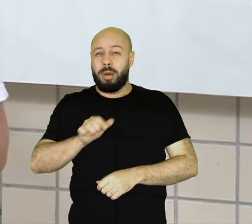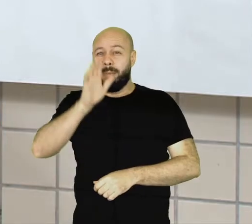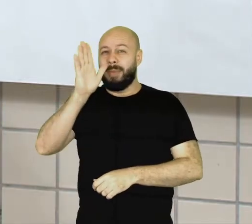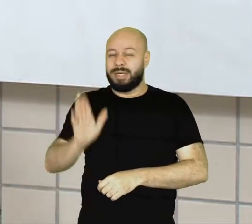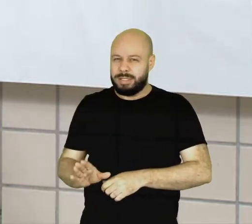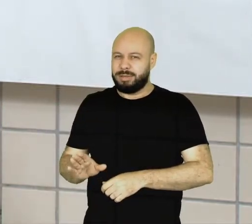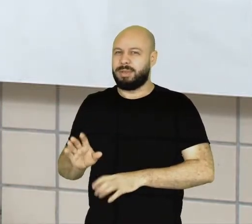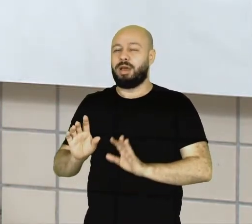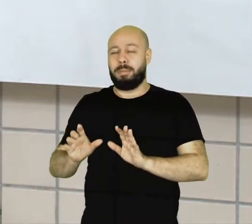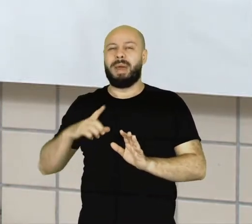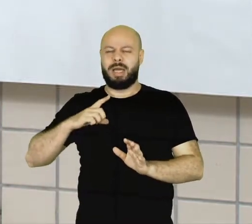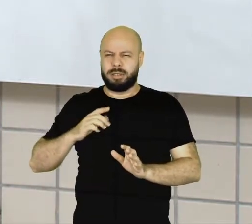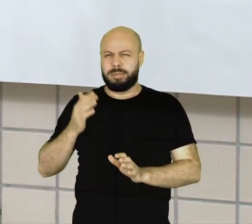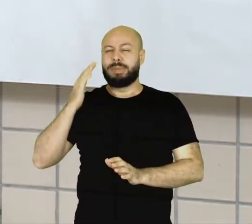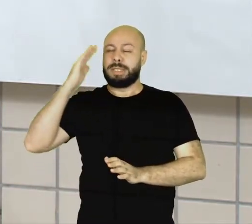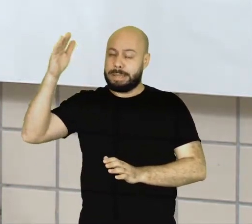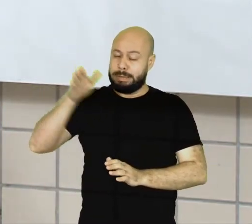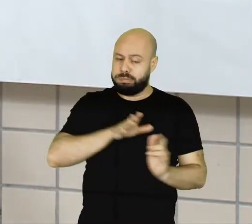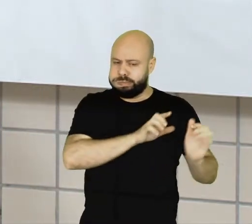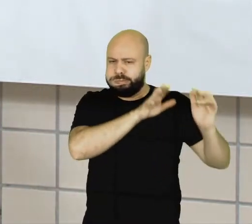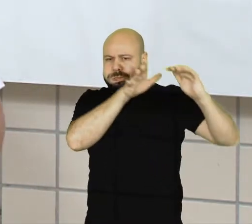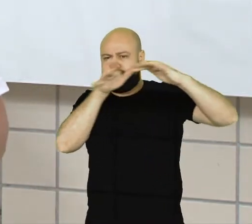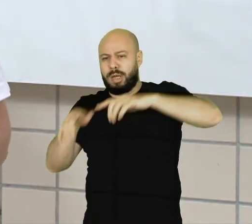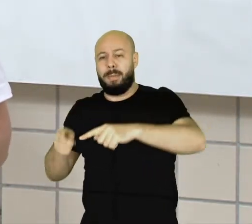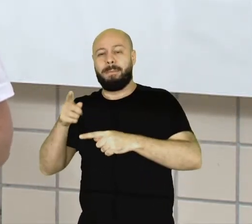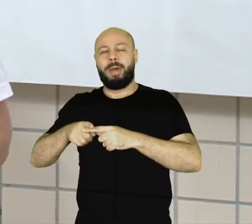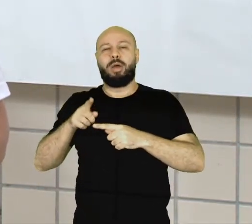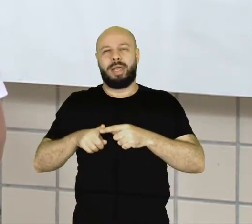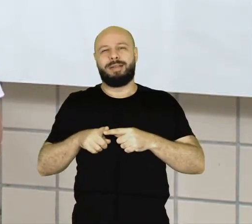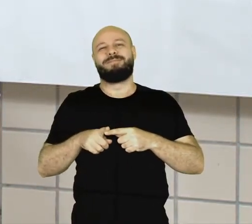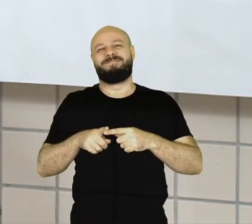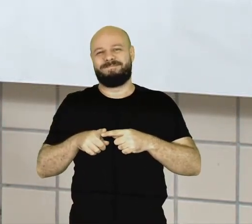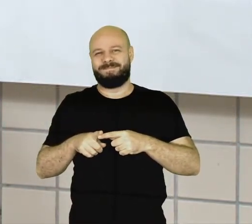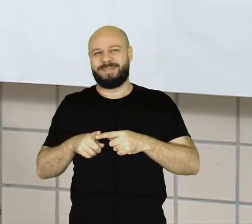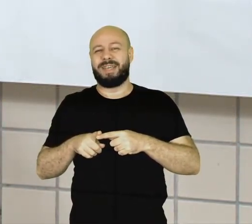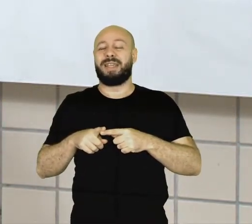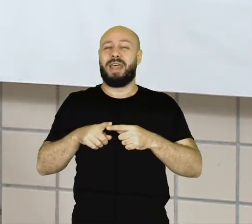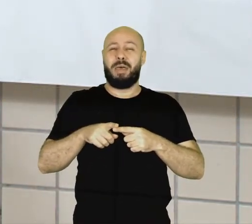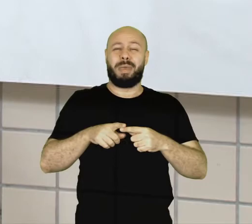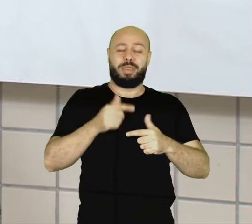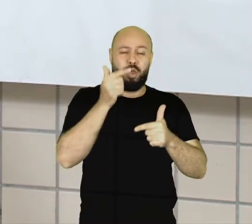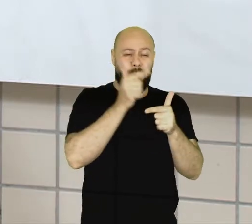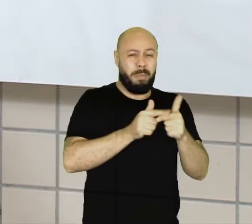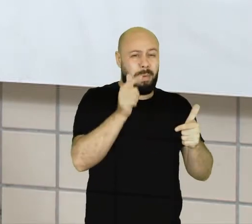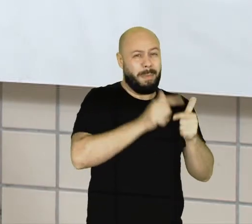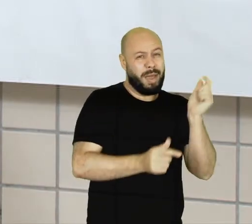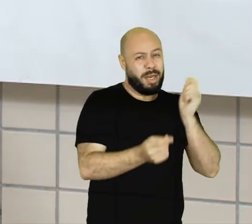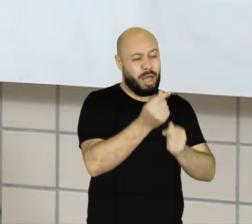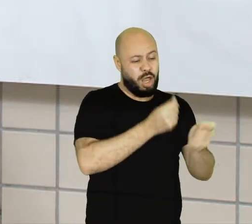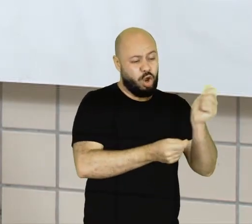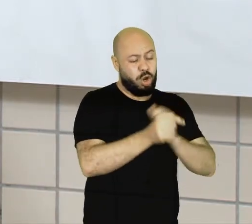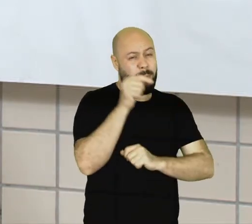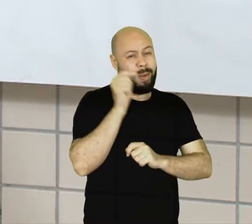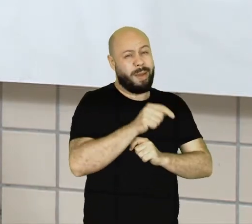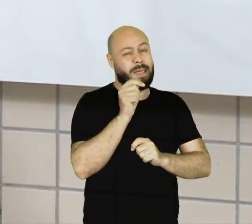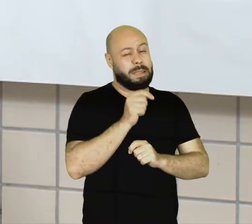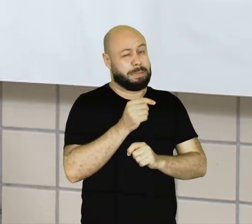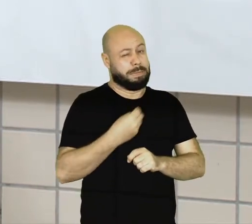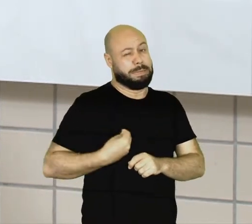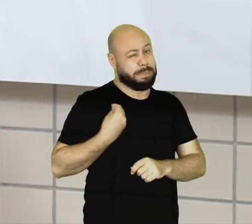essa migração, exatamente por conta desse problema econômico que o país está